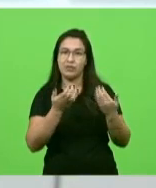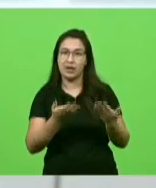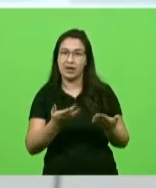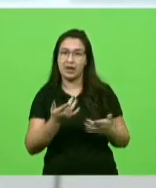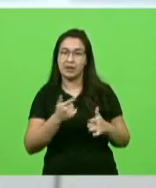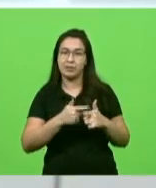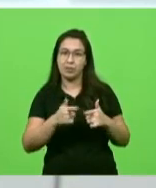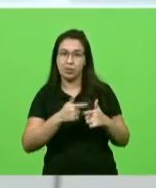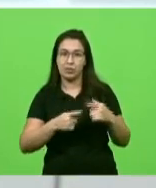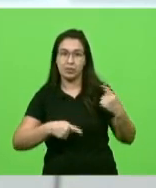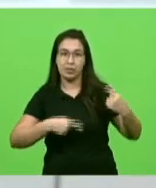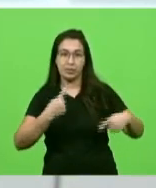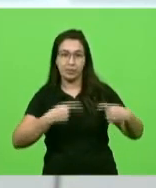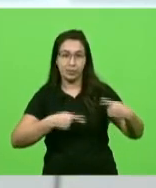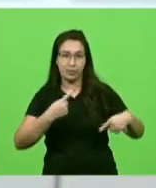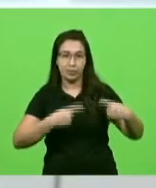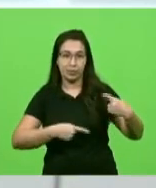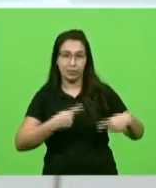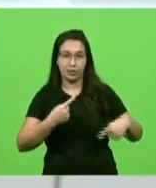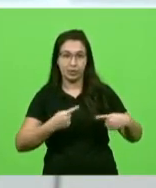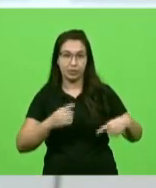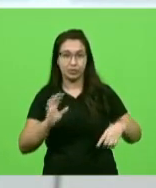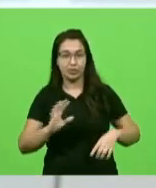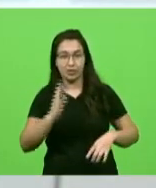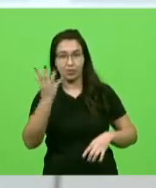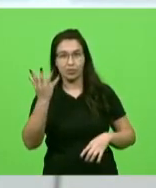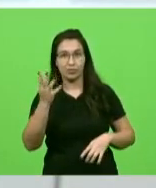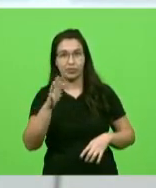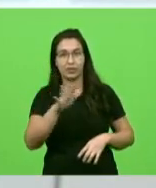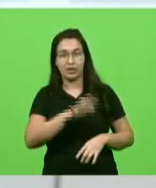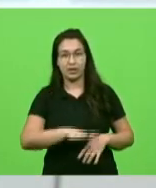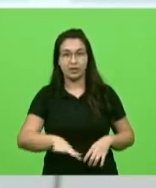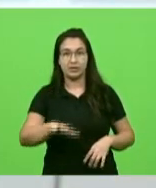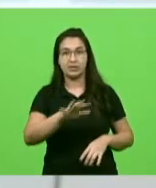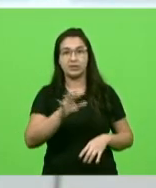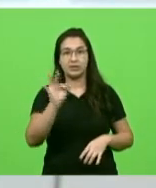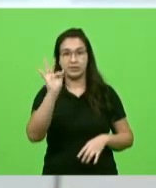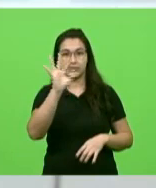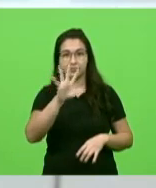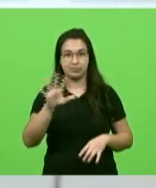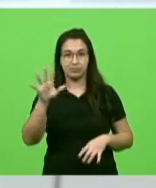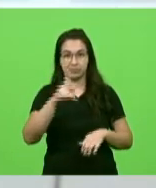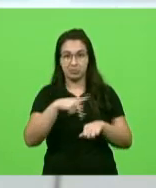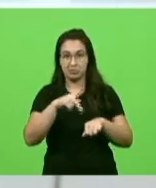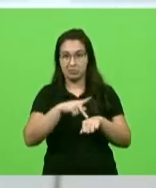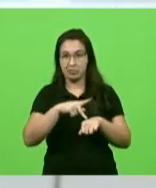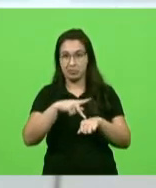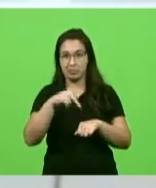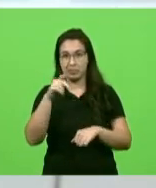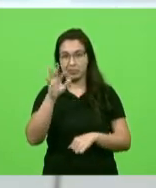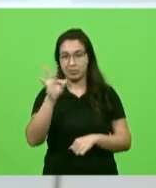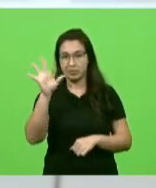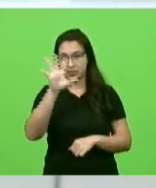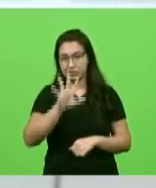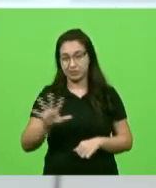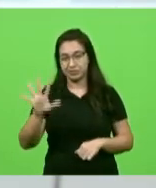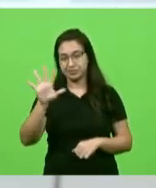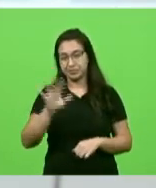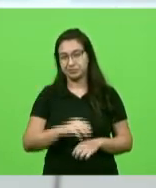eventualmente ocorridas nos diversos em federativos e só assim e com essa filosofia